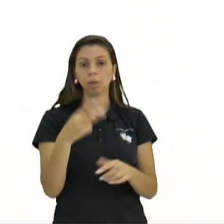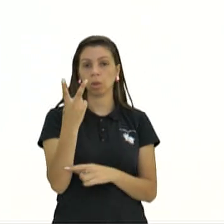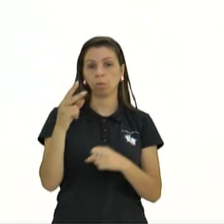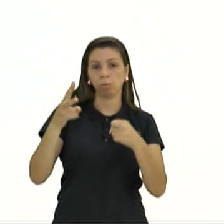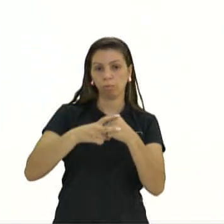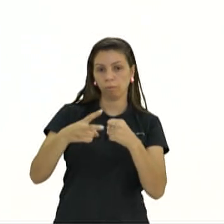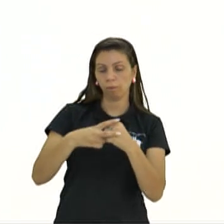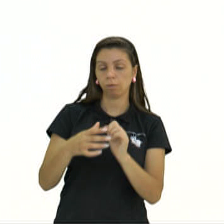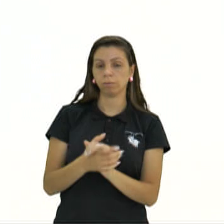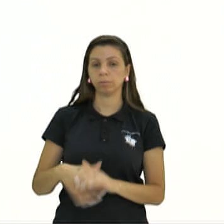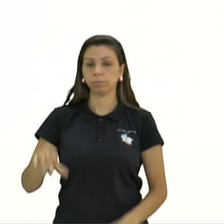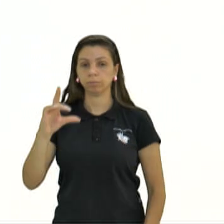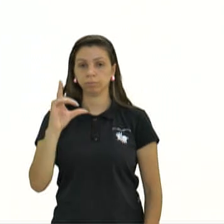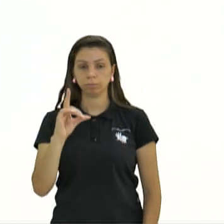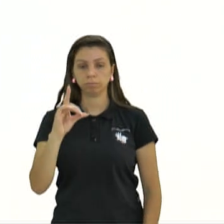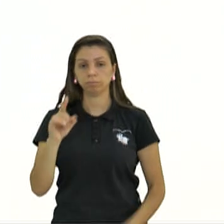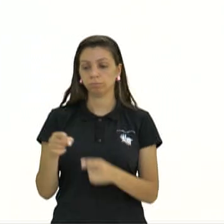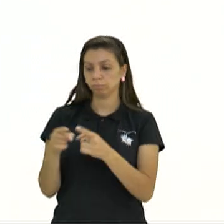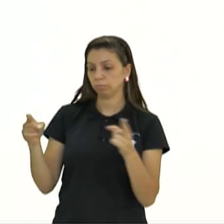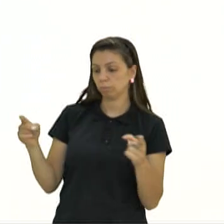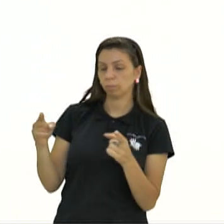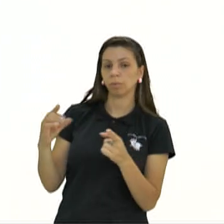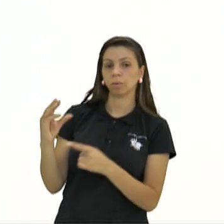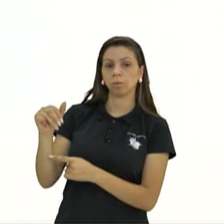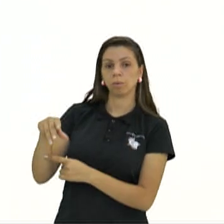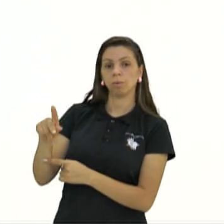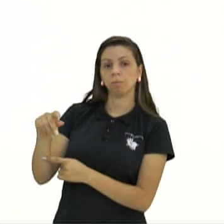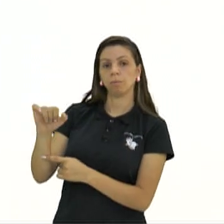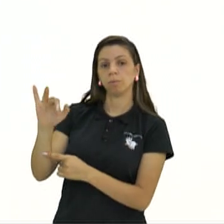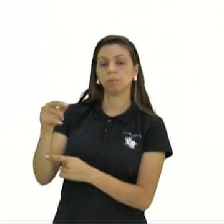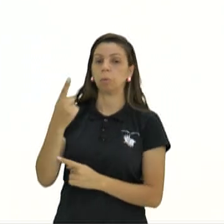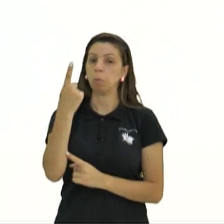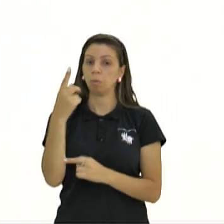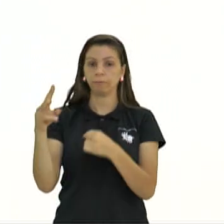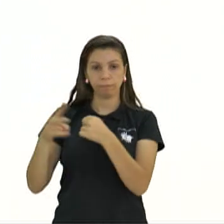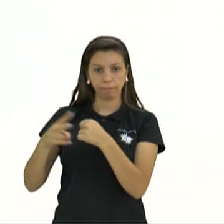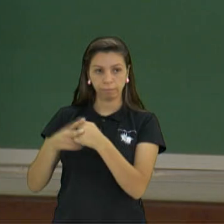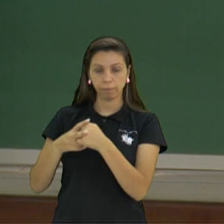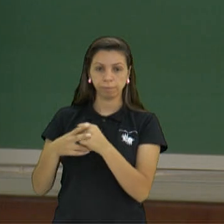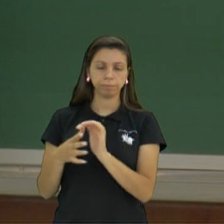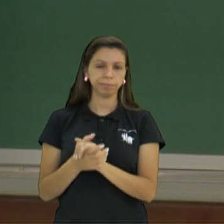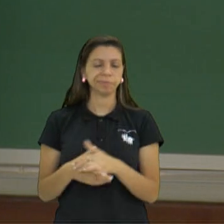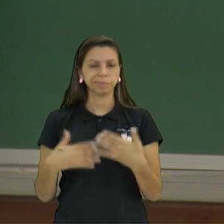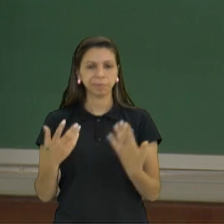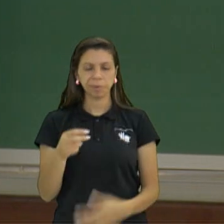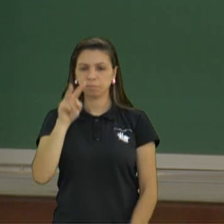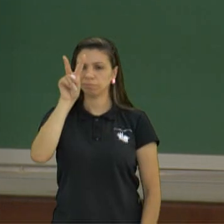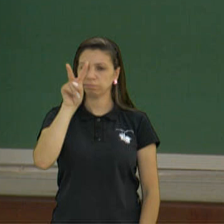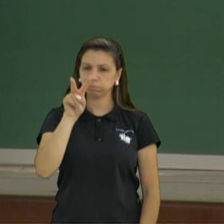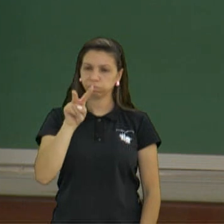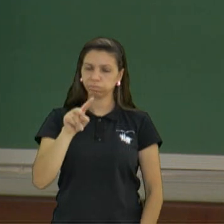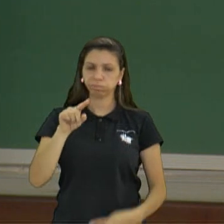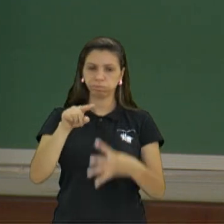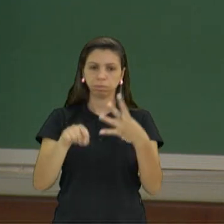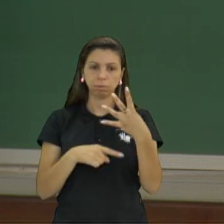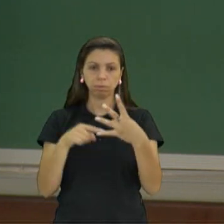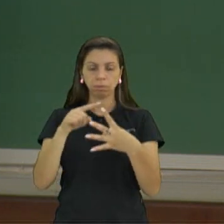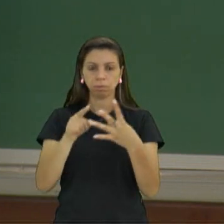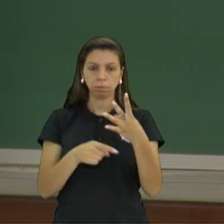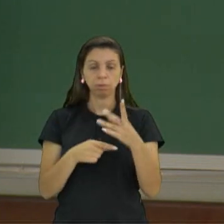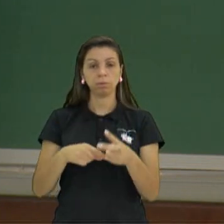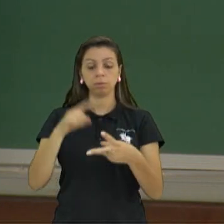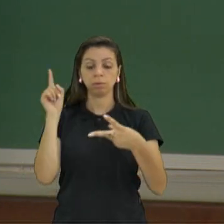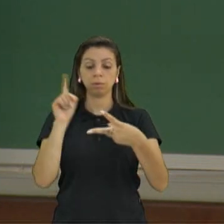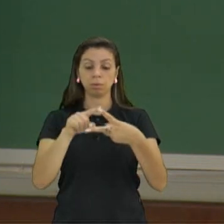verbos. Letra D, período composto porque tem um verbo. Olhando para essas 4 questões aqui,